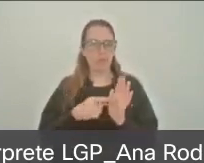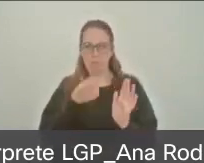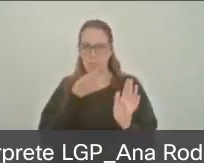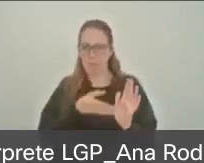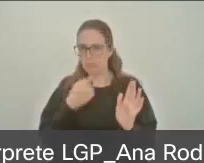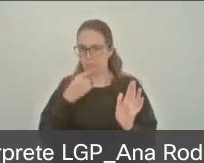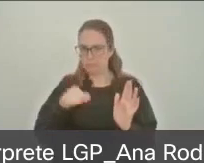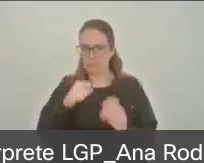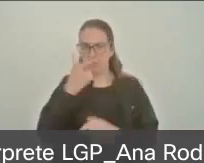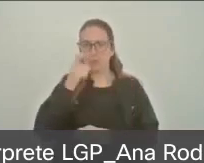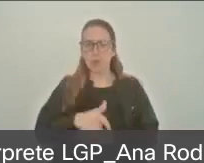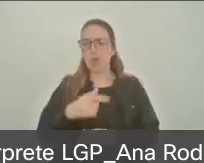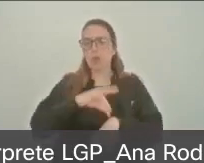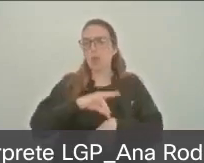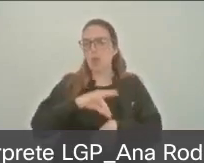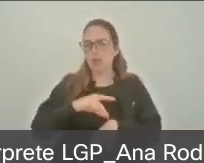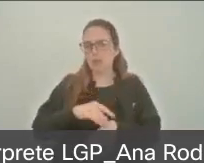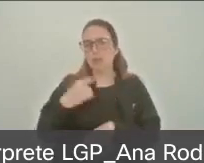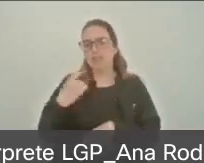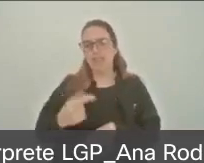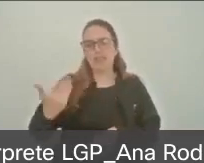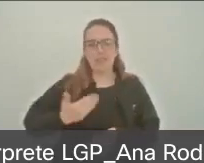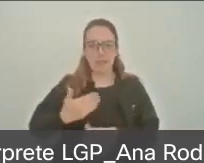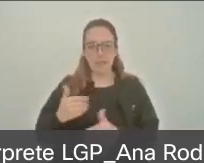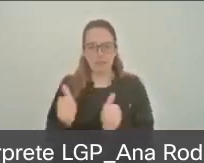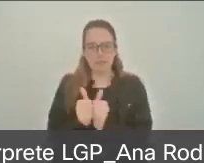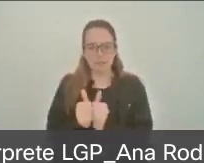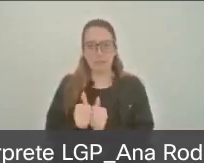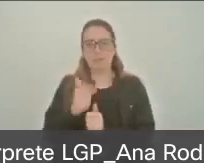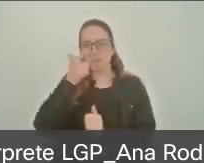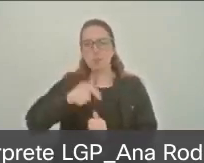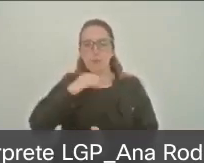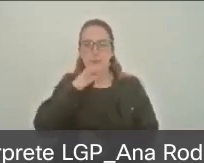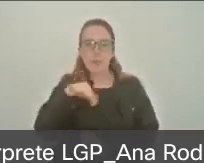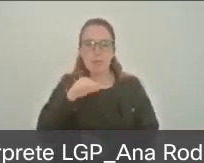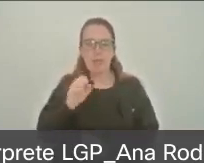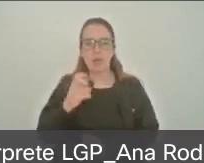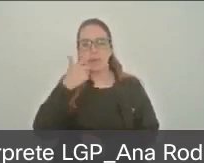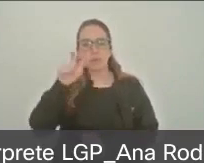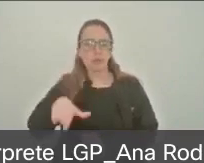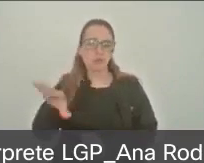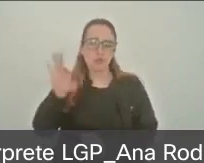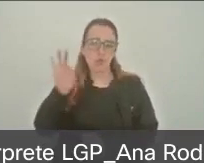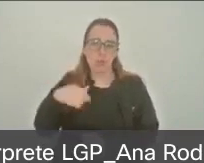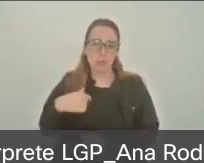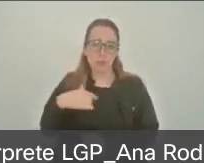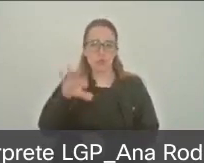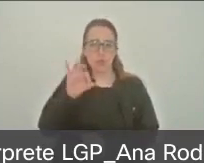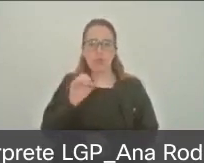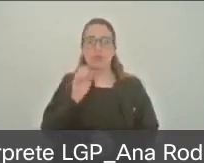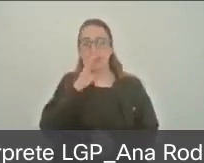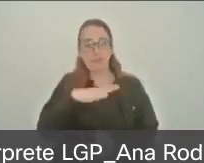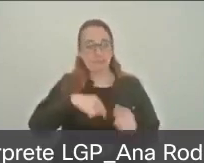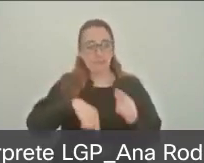em regra, serem acompanhados pelo familiar ou por uma pessoa escolhida no curso da prestação de cuidados ou dos tratamentos a que sejam